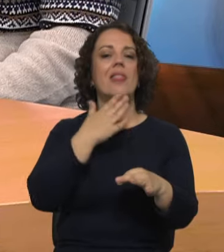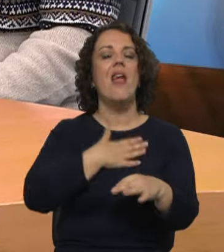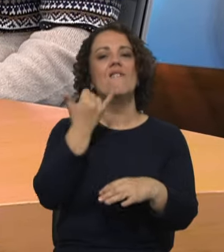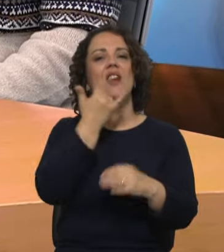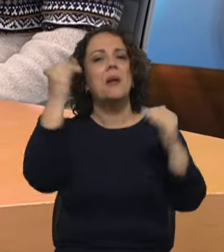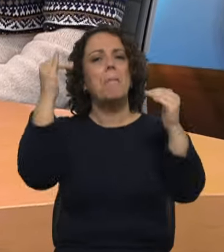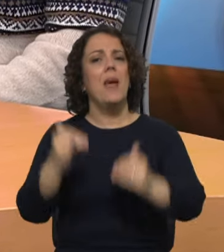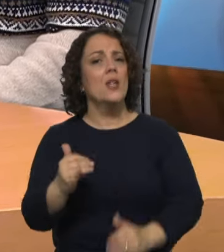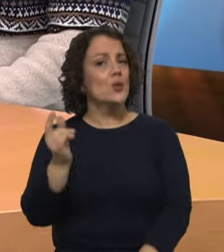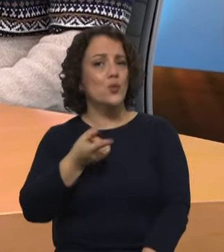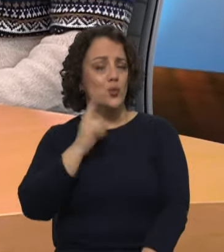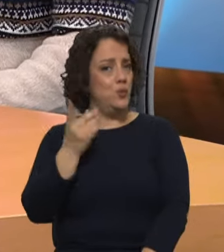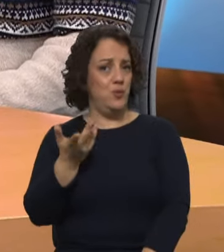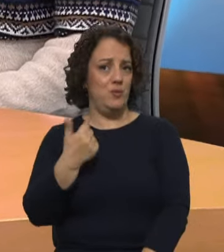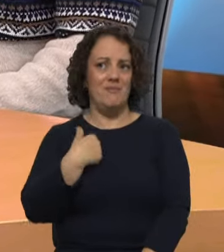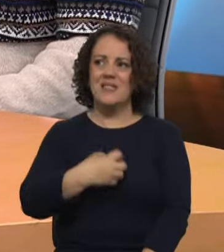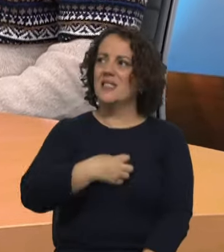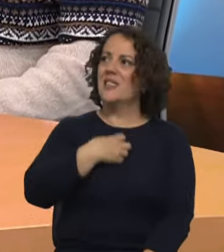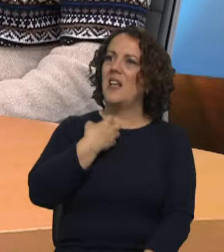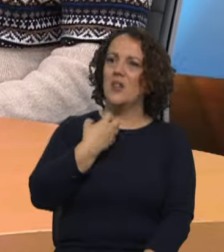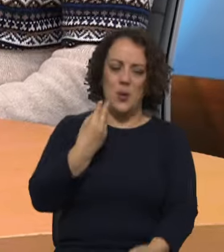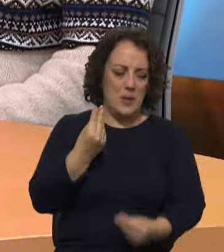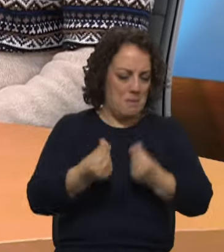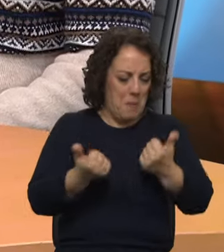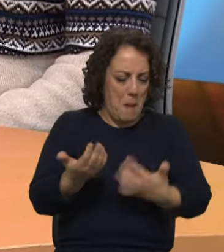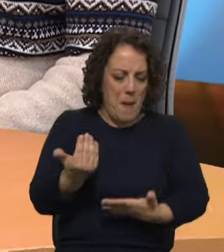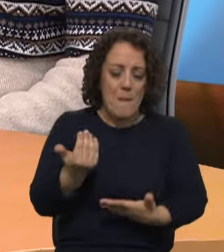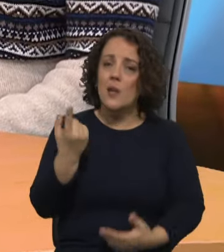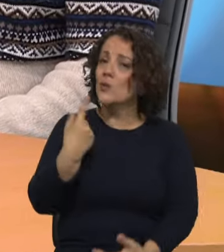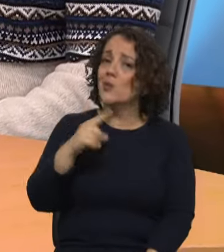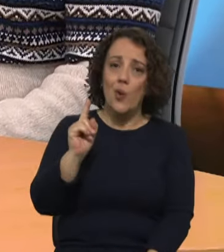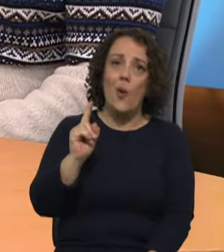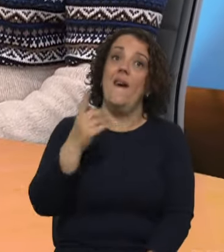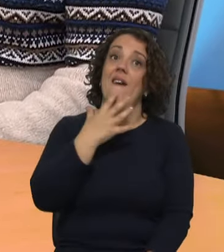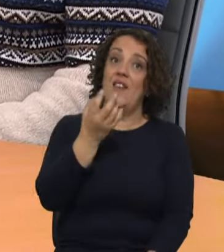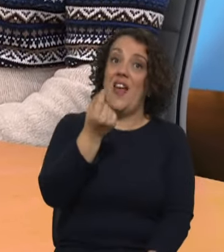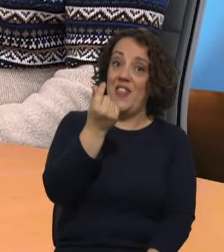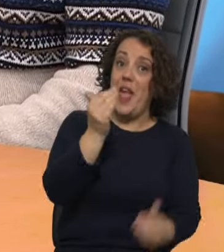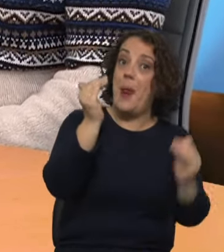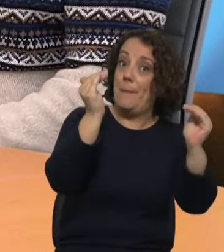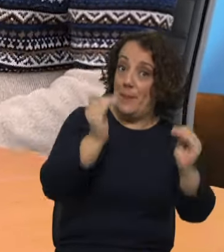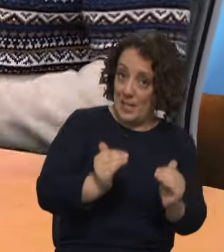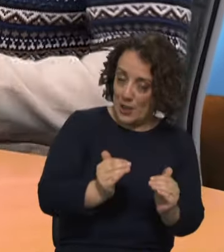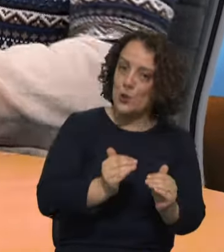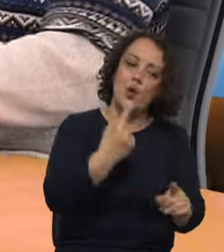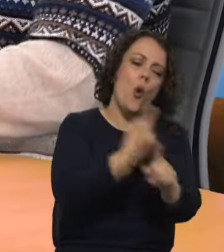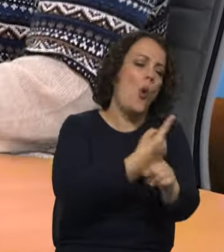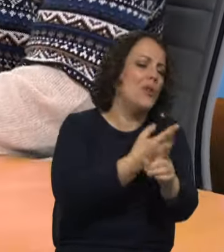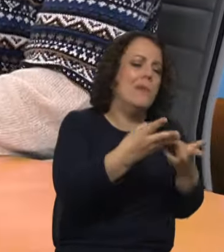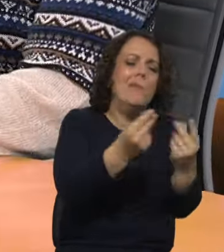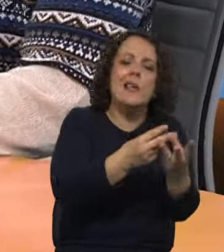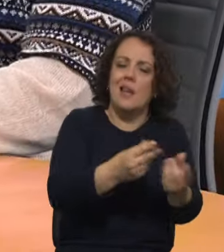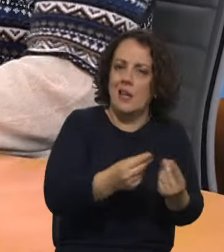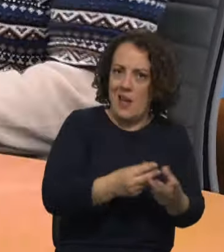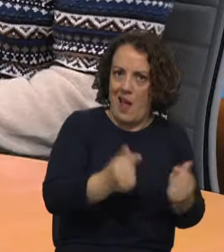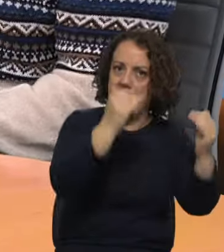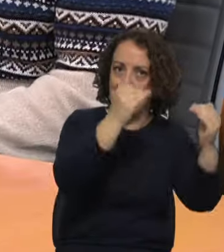ou não é por isso que nos sentimos menos completos ainda que tínhamos muito menos dinheiro para usar em Bens Materiais do